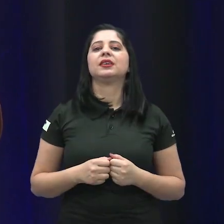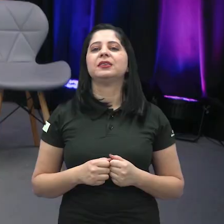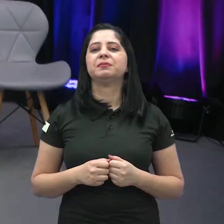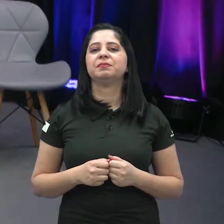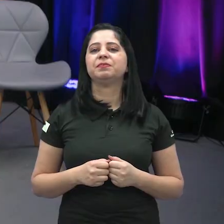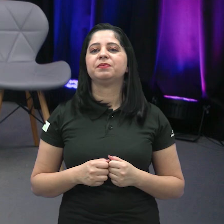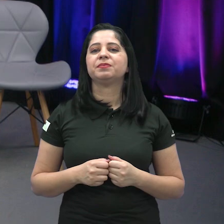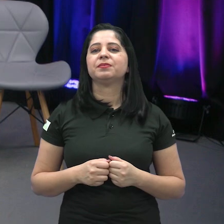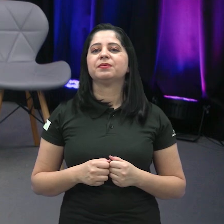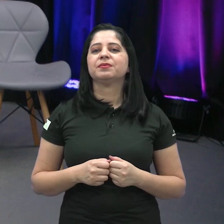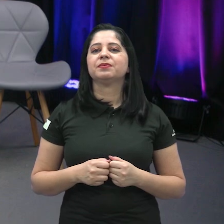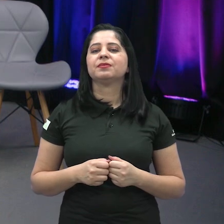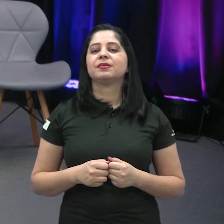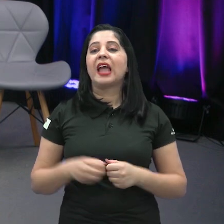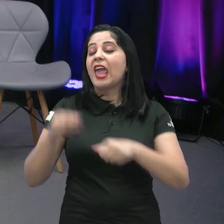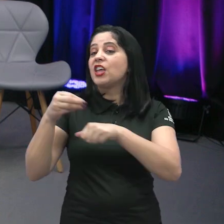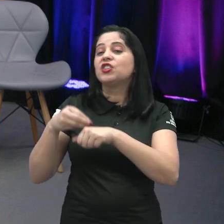dá